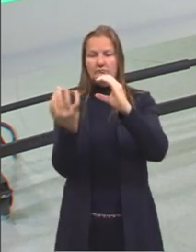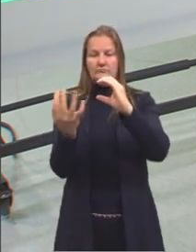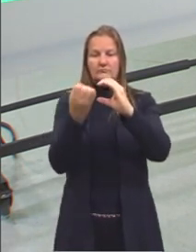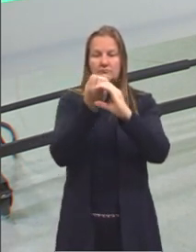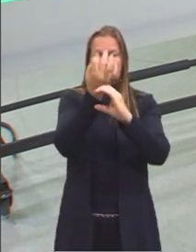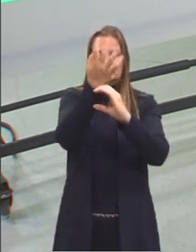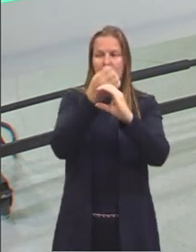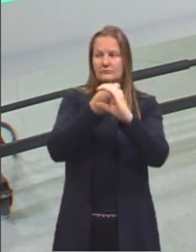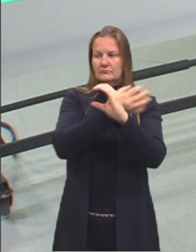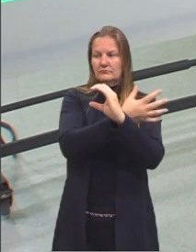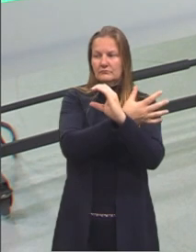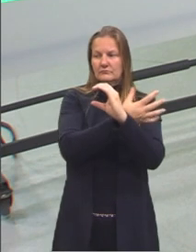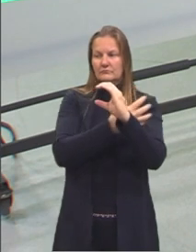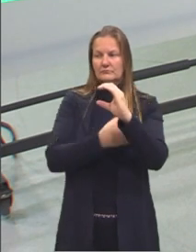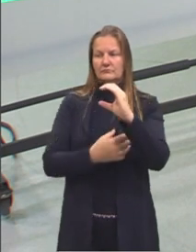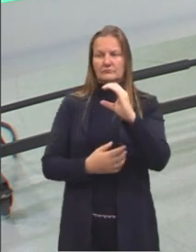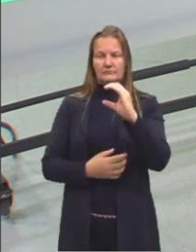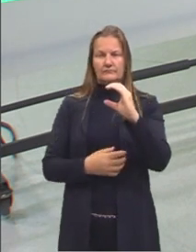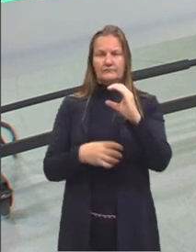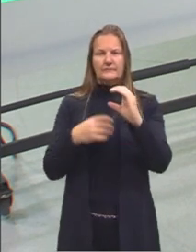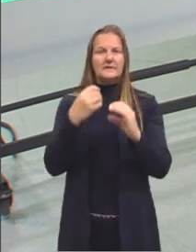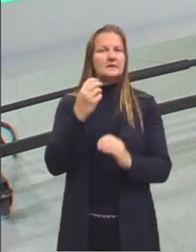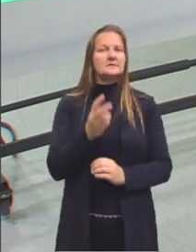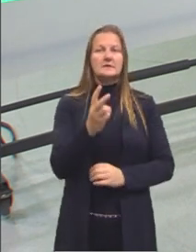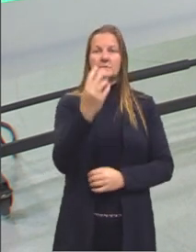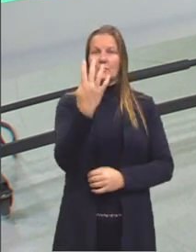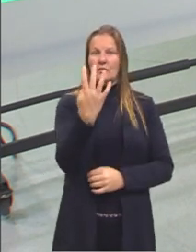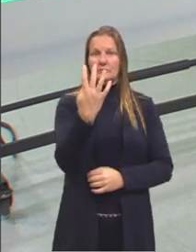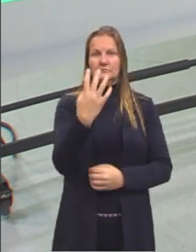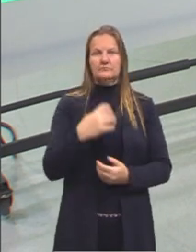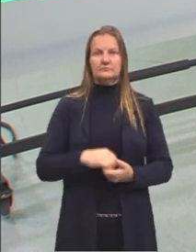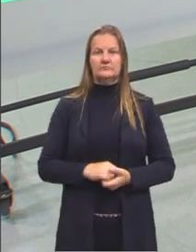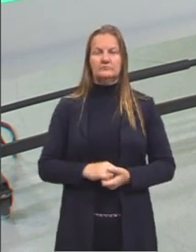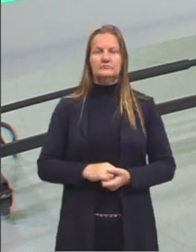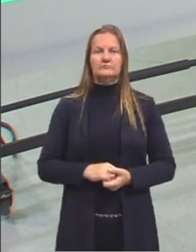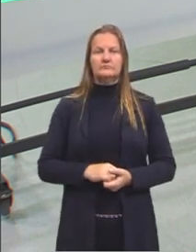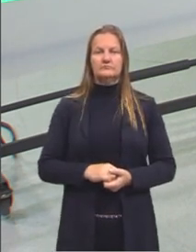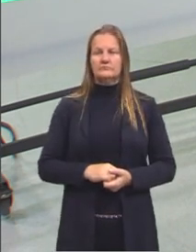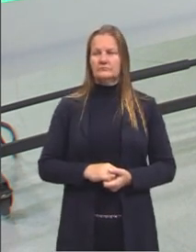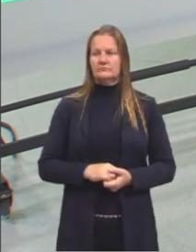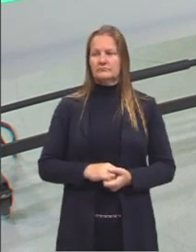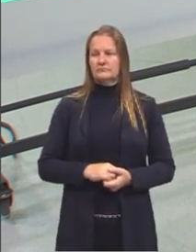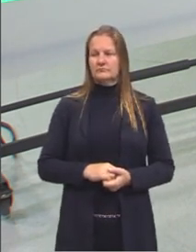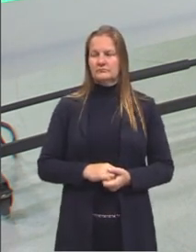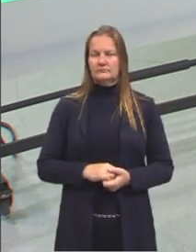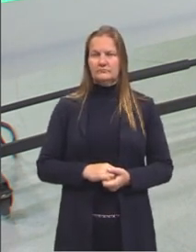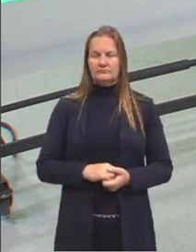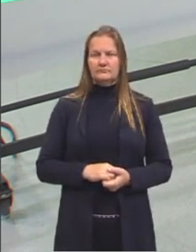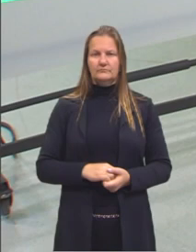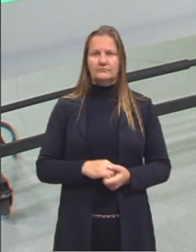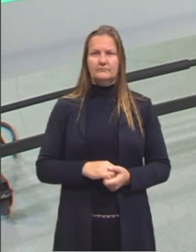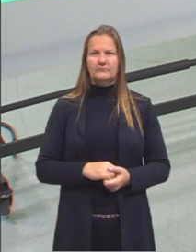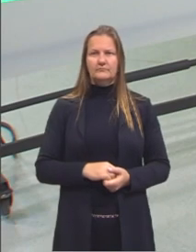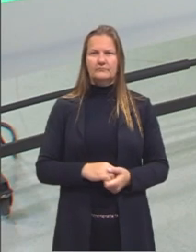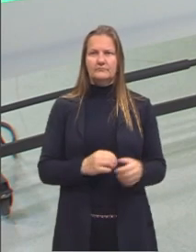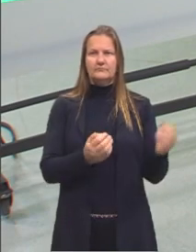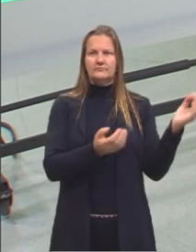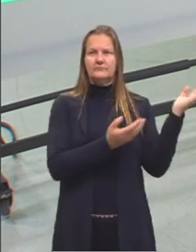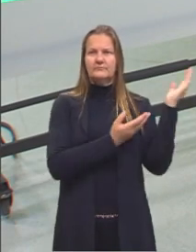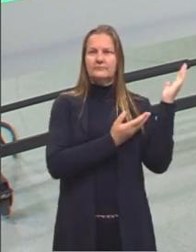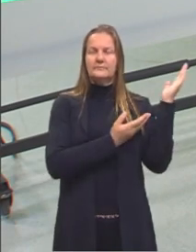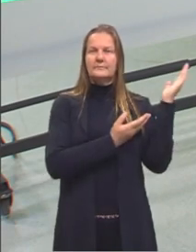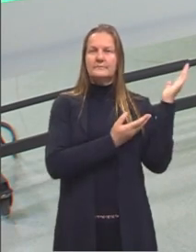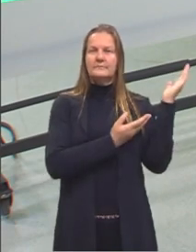tenho que completar as as ligações do carbono então ele sempre vai estar nesse sentido né o que